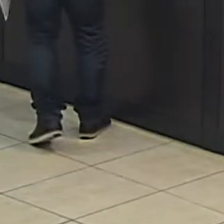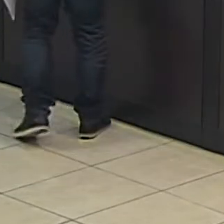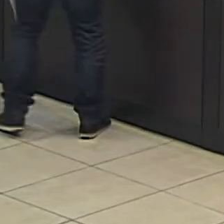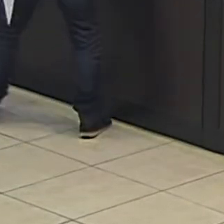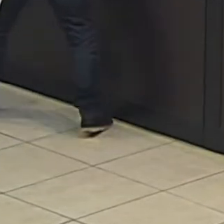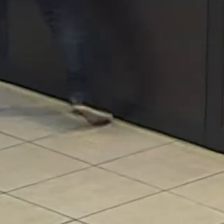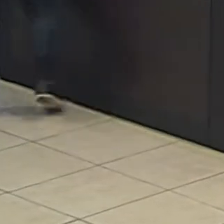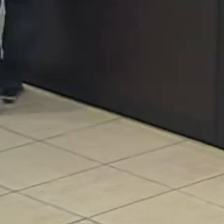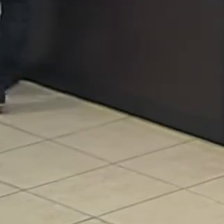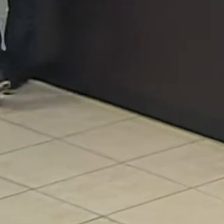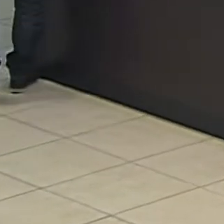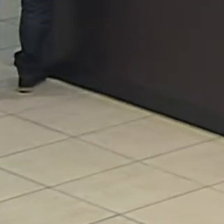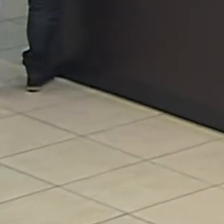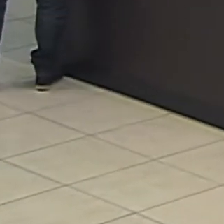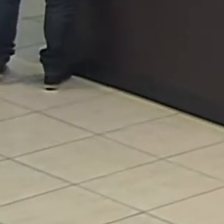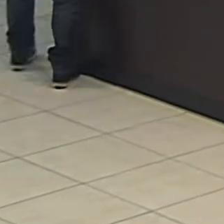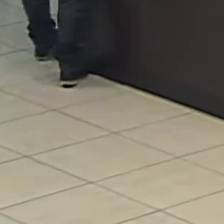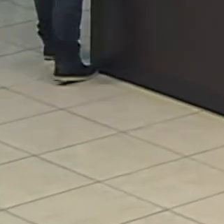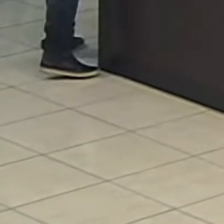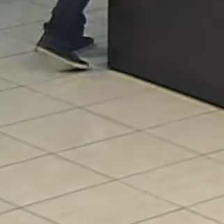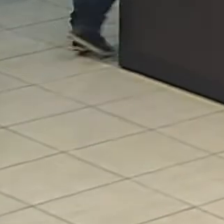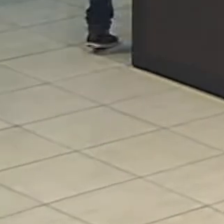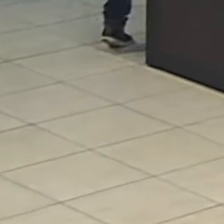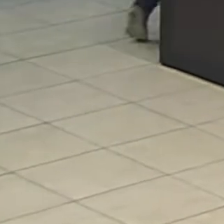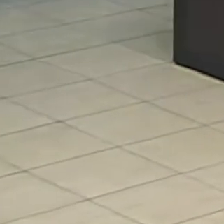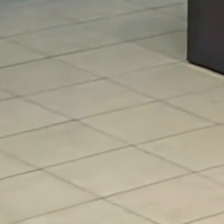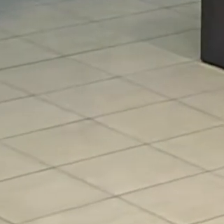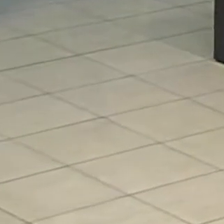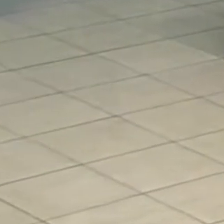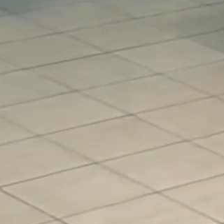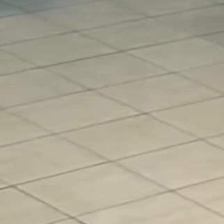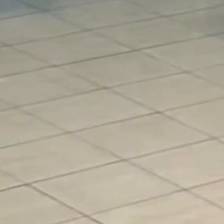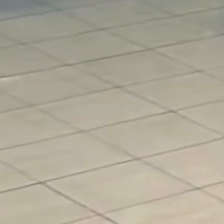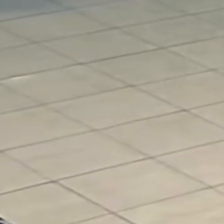de Oliveira, do restaurante Rancho Mineiro.